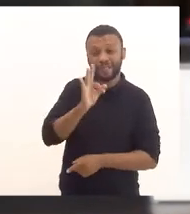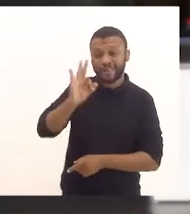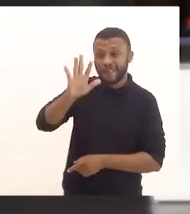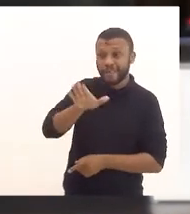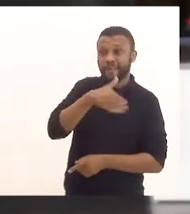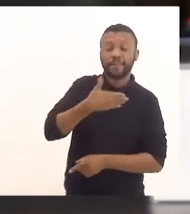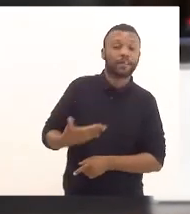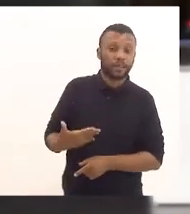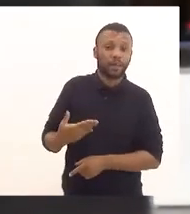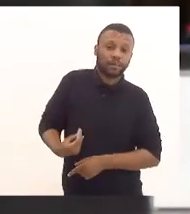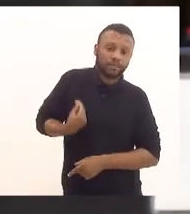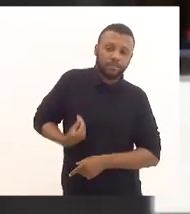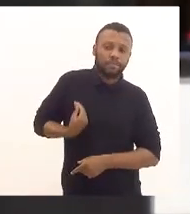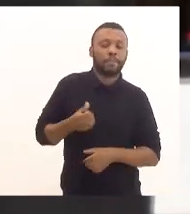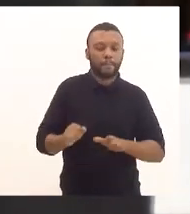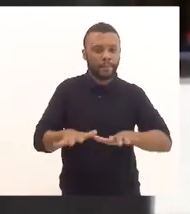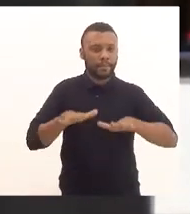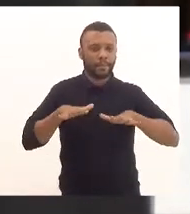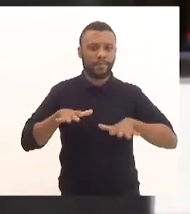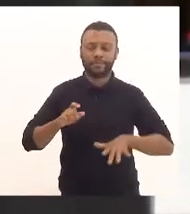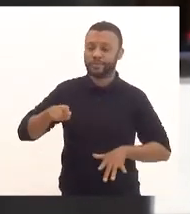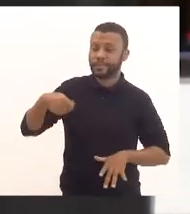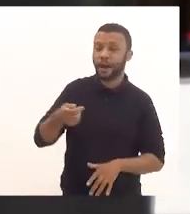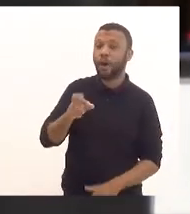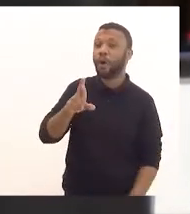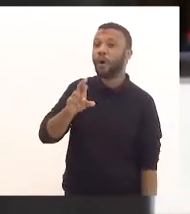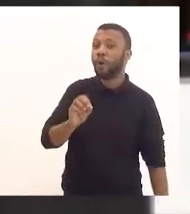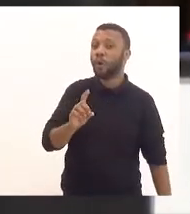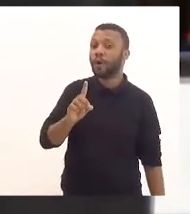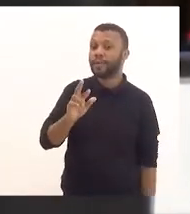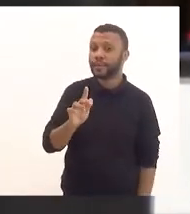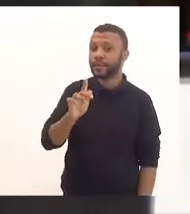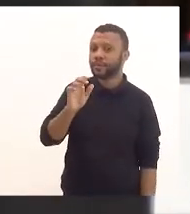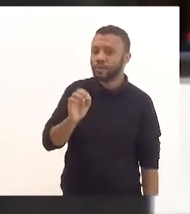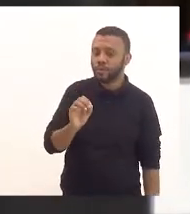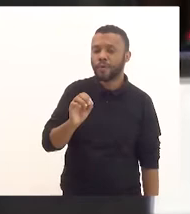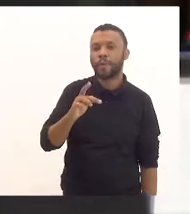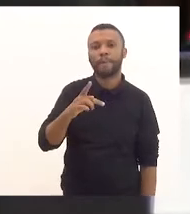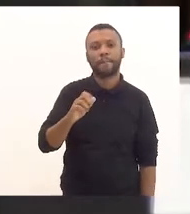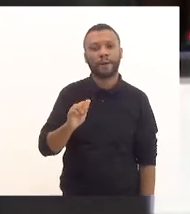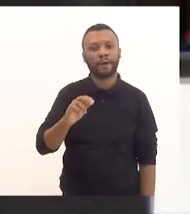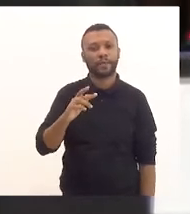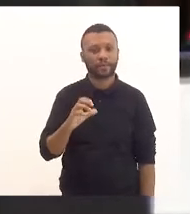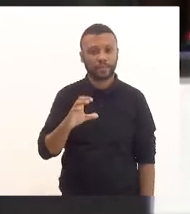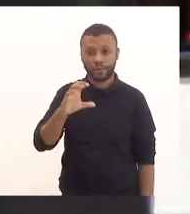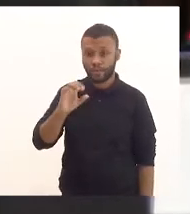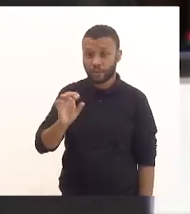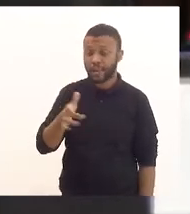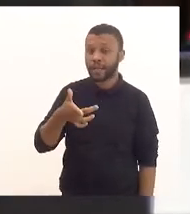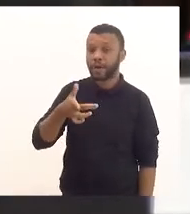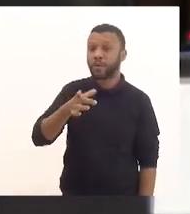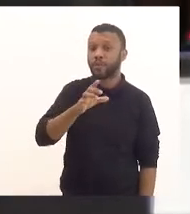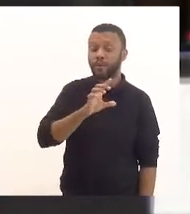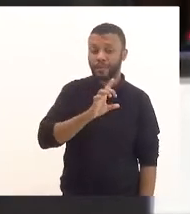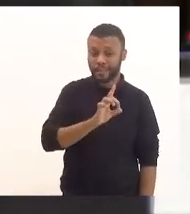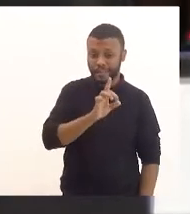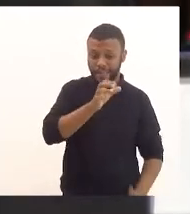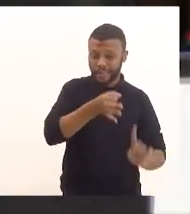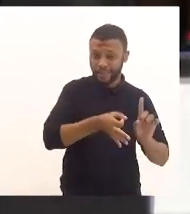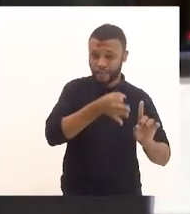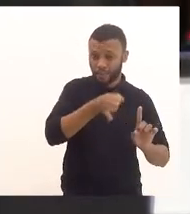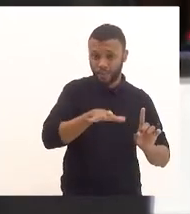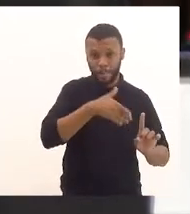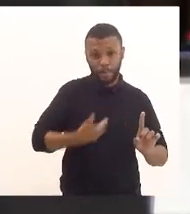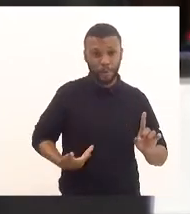presente se o Rodrigo Pacheco que o defensor público-geral do Estado do Rio de Janeiro em